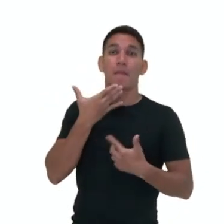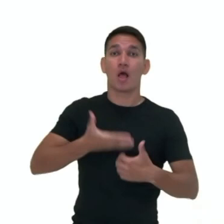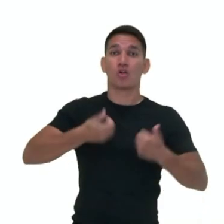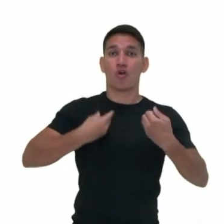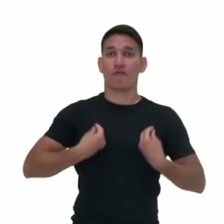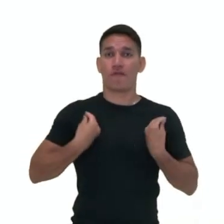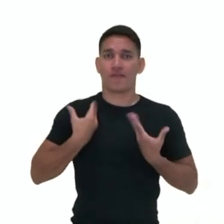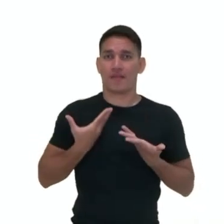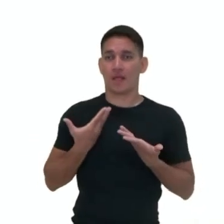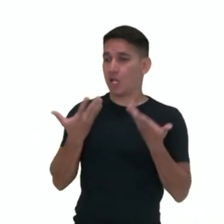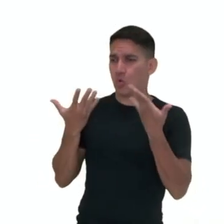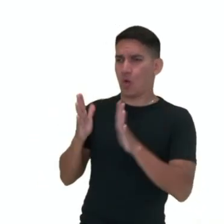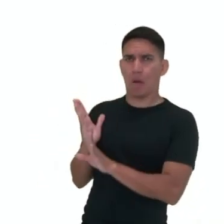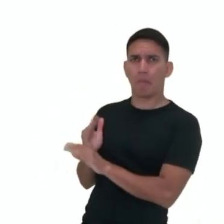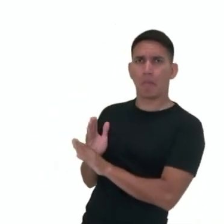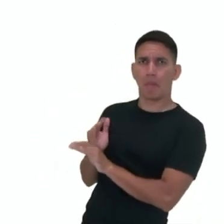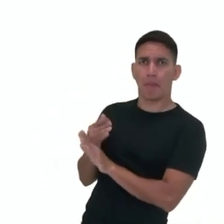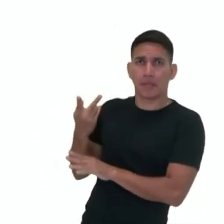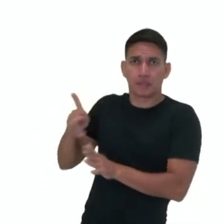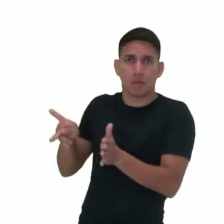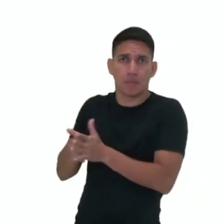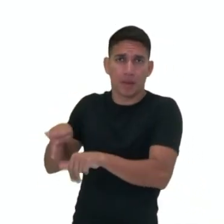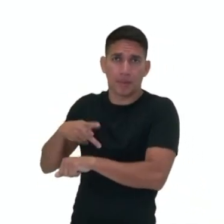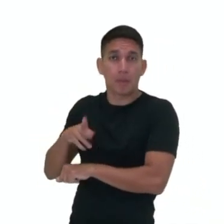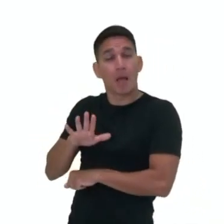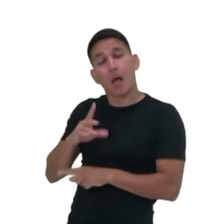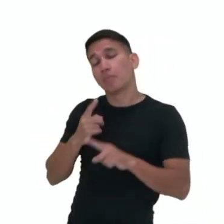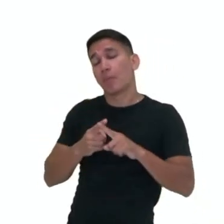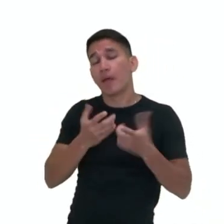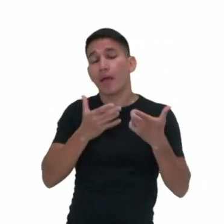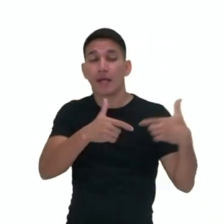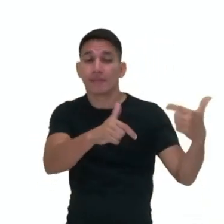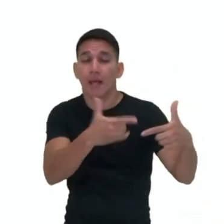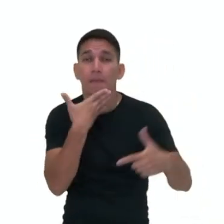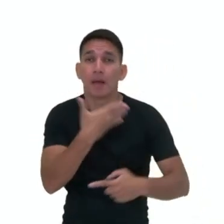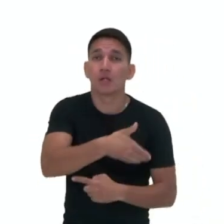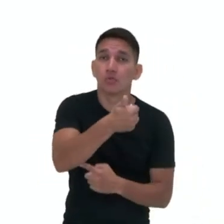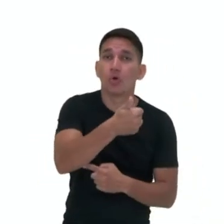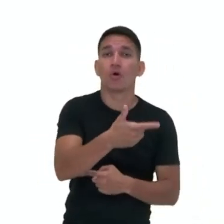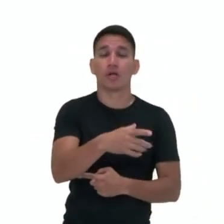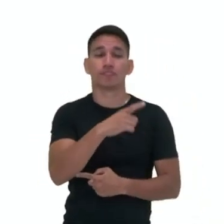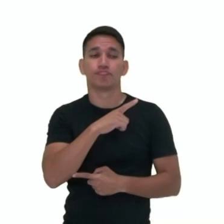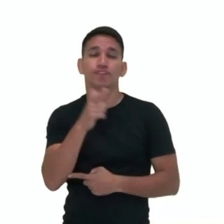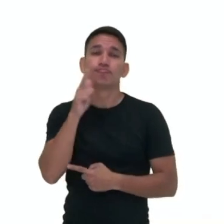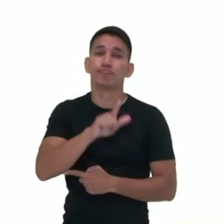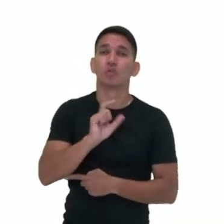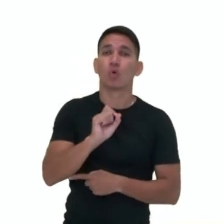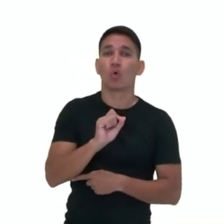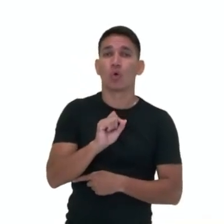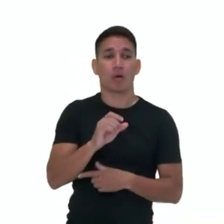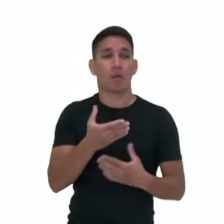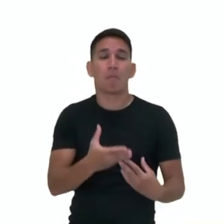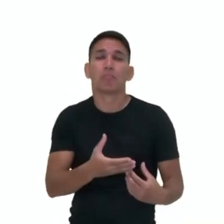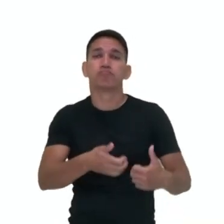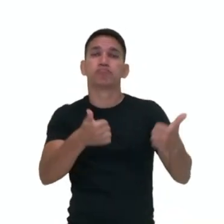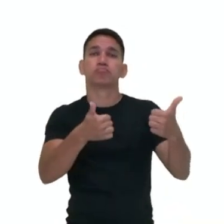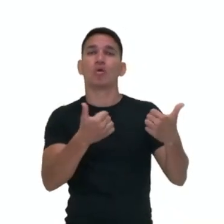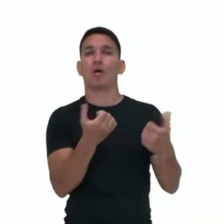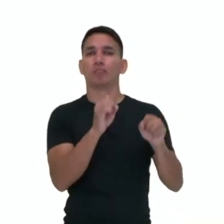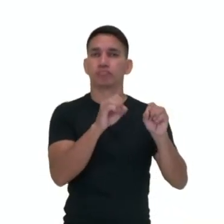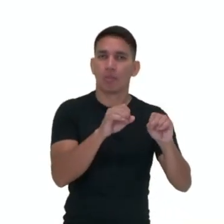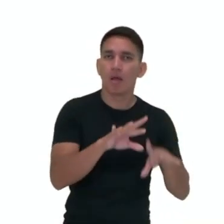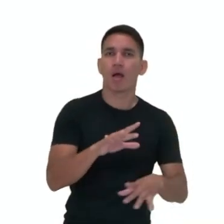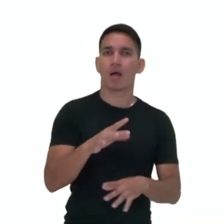mas ele quer melhorar sua vida, como arrumar um melhor trabalho, ter uma qualidade de vida melhor para sua família, para ter educação melhor, uma saúde